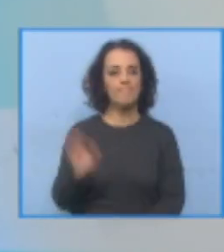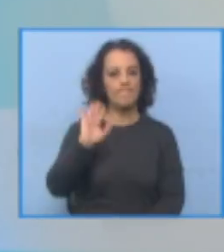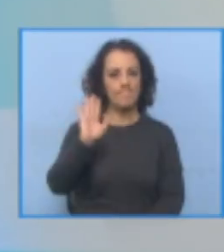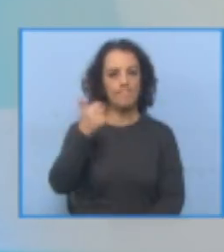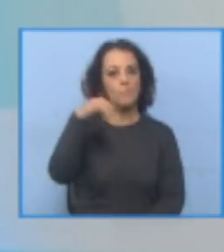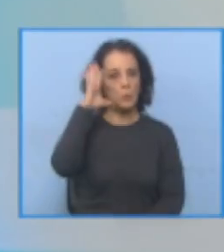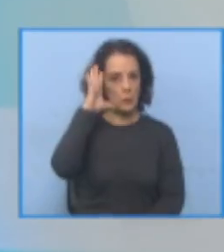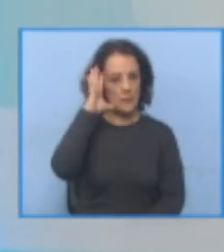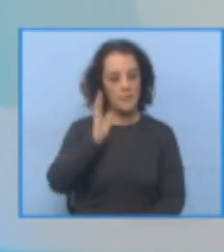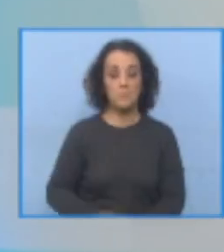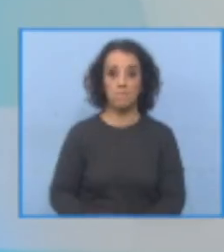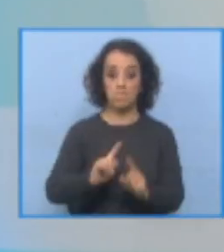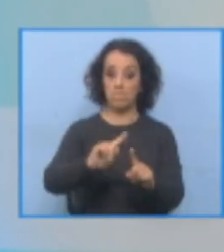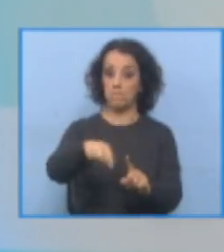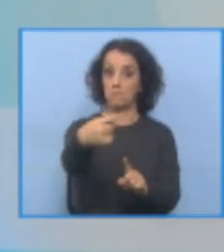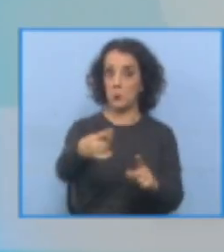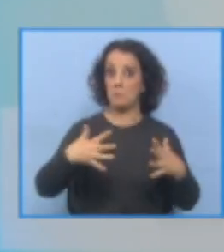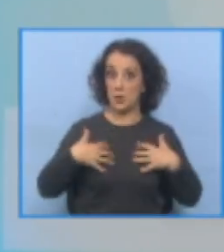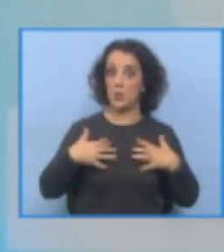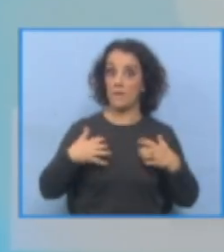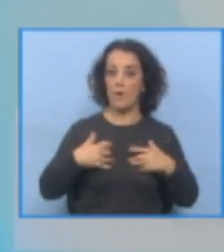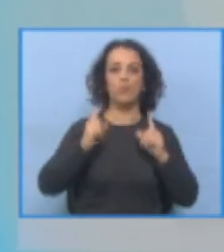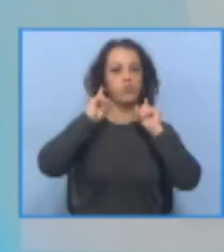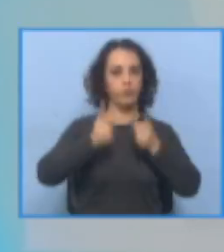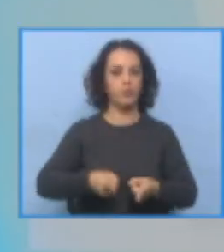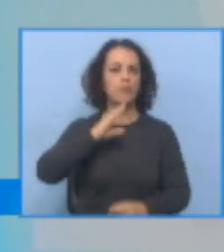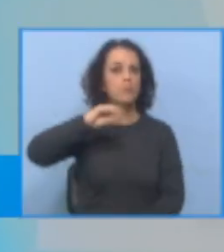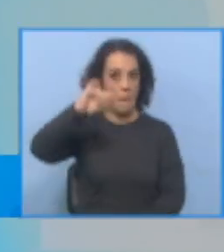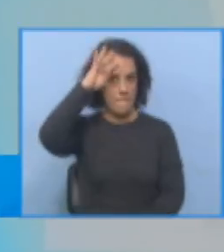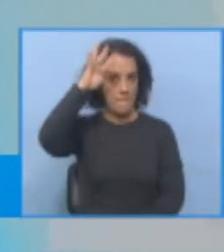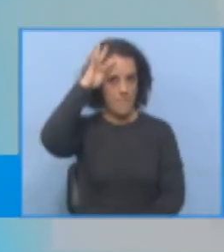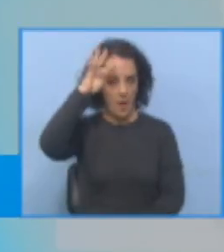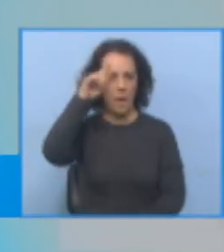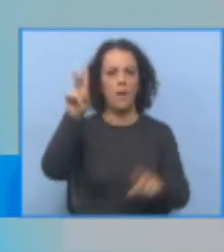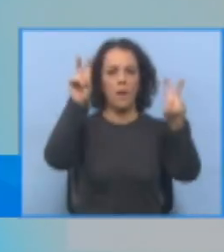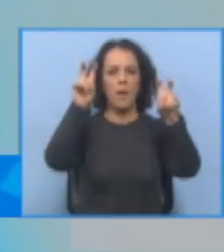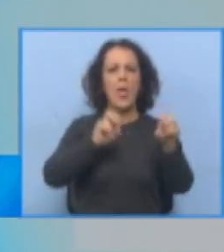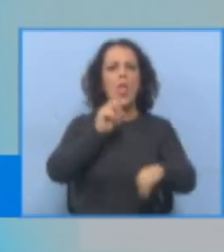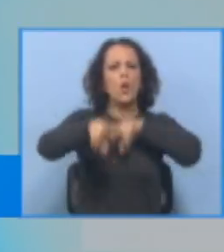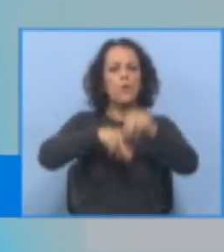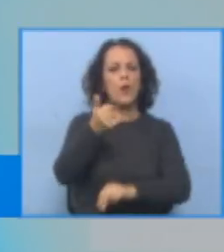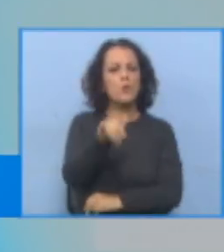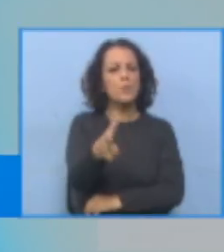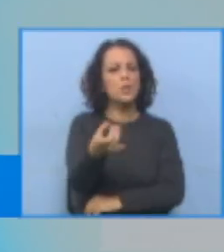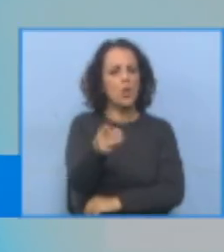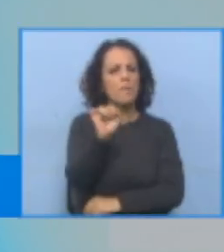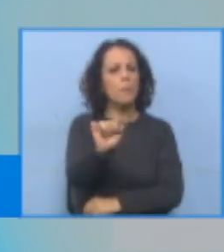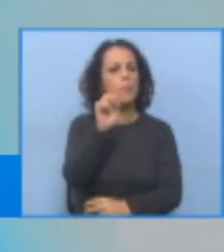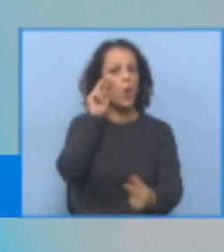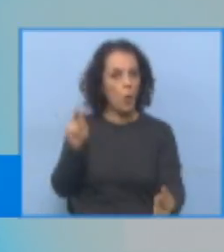Olá, muito boa tarde. É já na próxima sexta-feira que arranca em Braga o Enovar 2019, um encontro